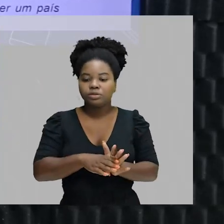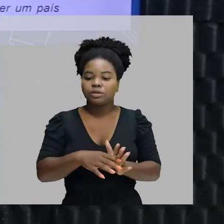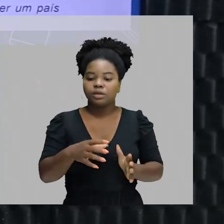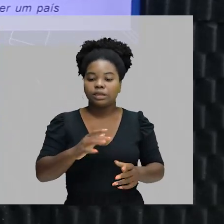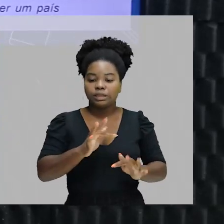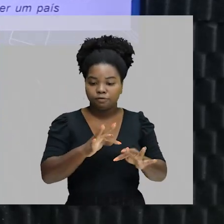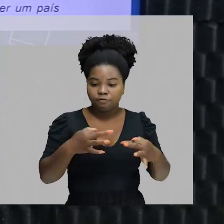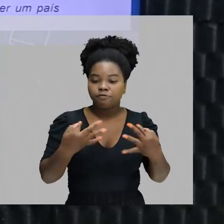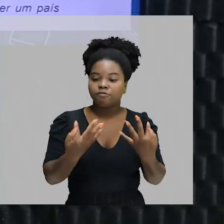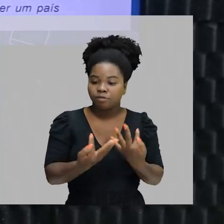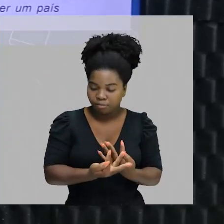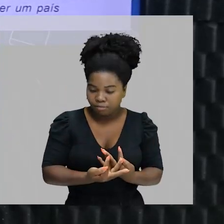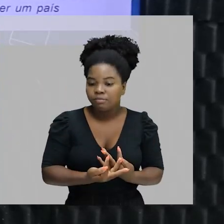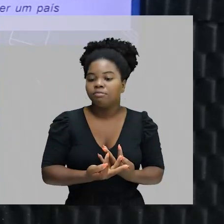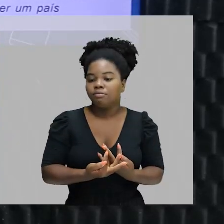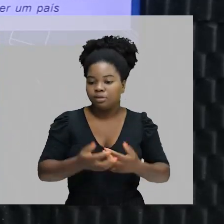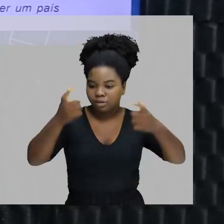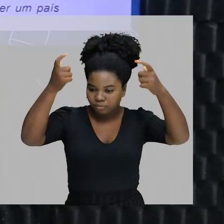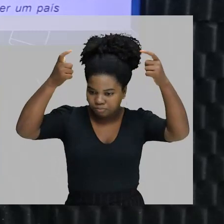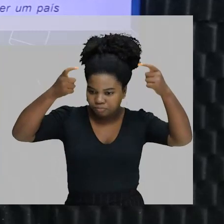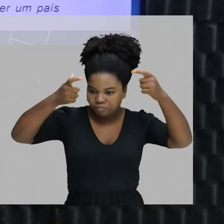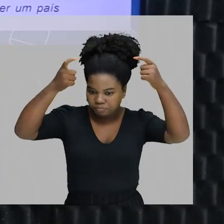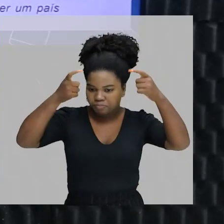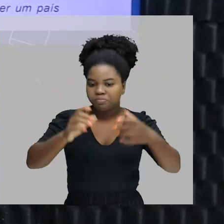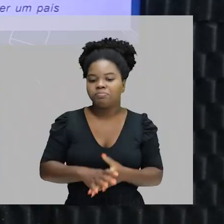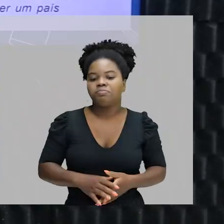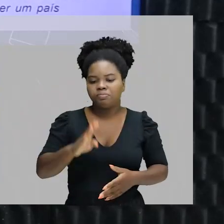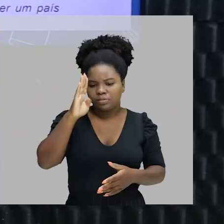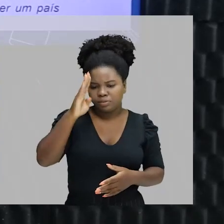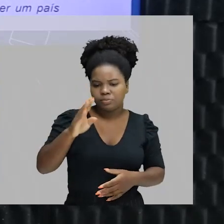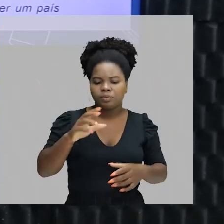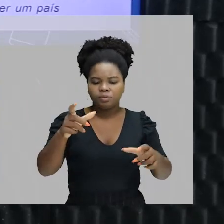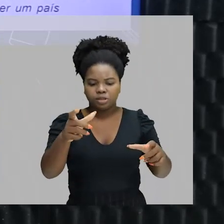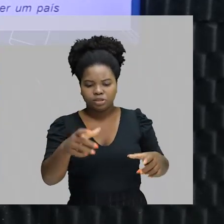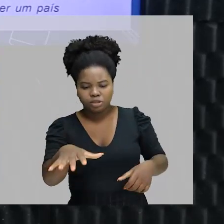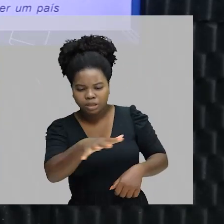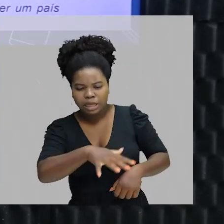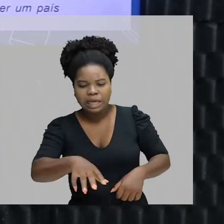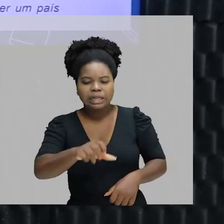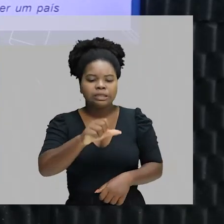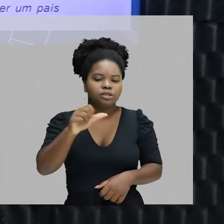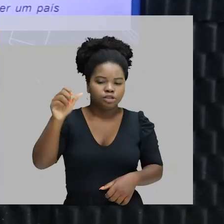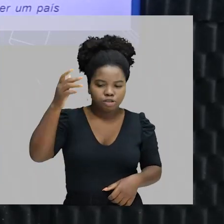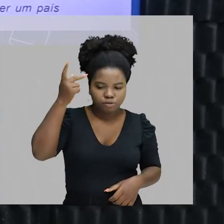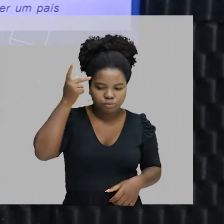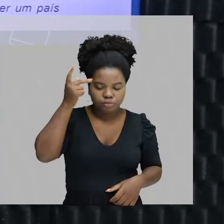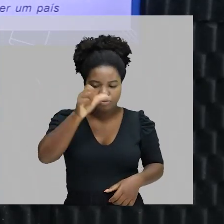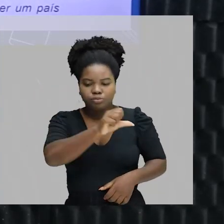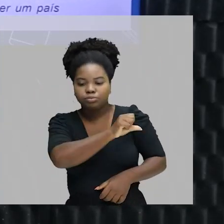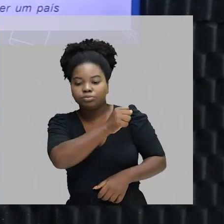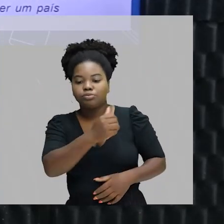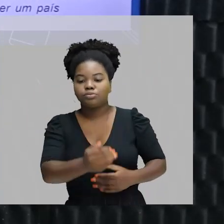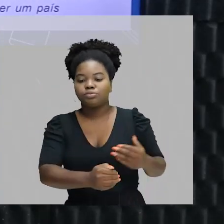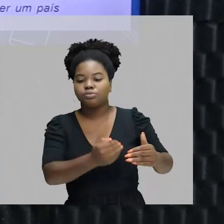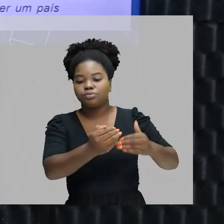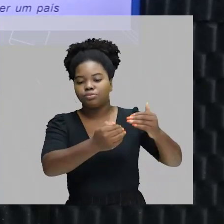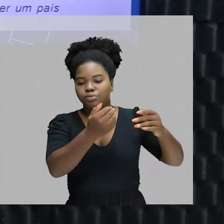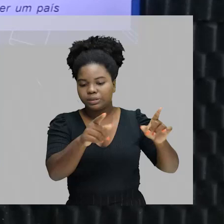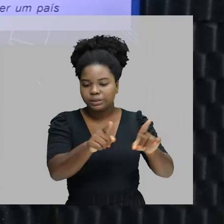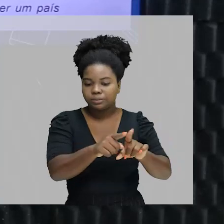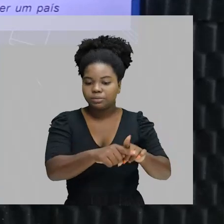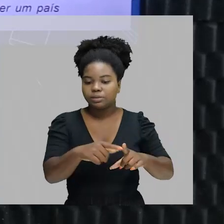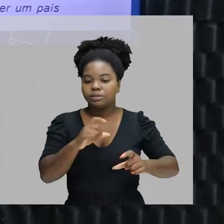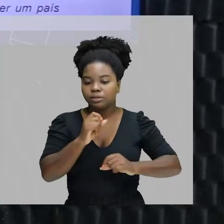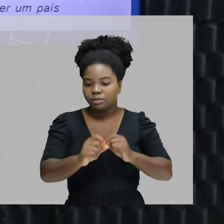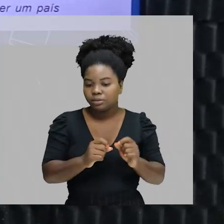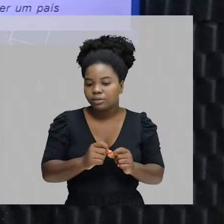real no Brasil, né, nós vamos ter ali, principalmente a região de São Paulo, Rio de Janeiro, se desenvolvendo. Né? Nós vamos ter aí a